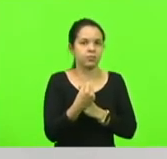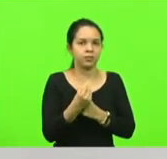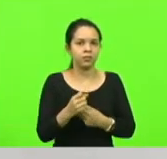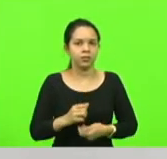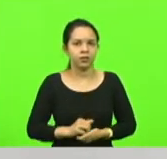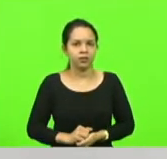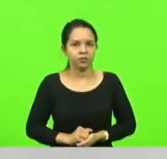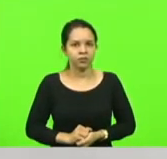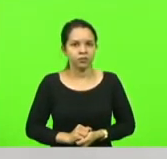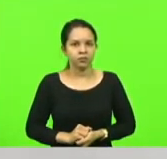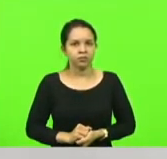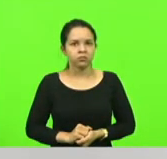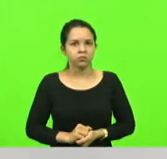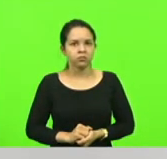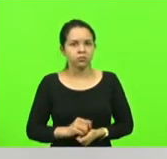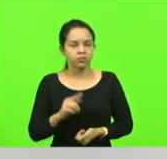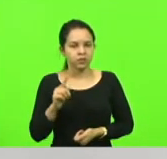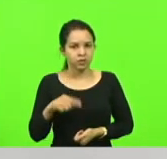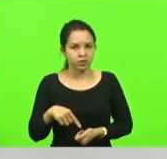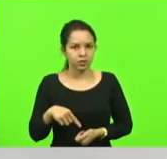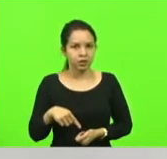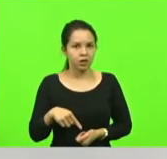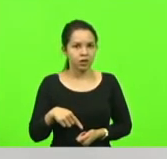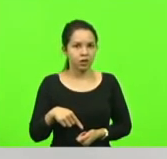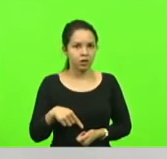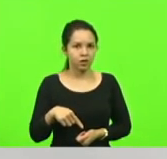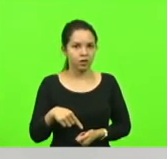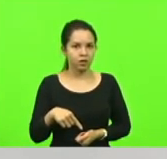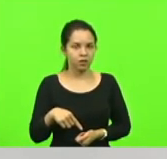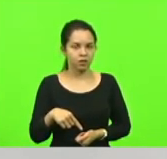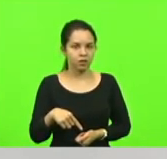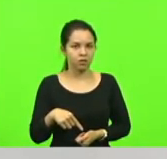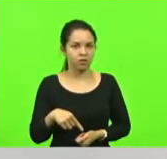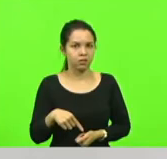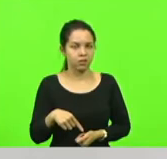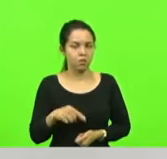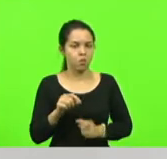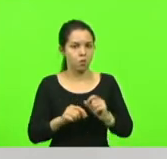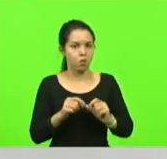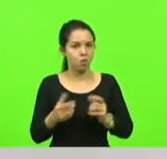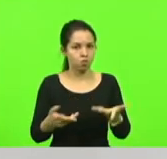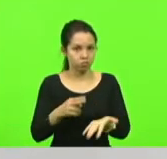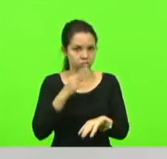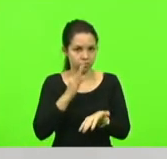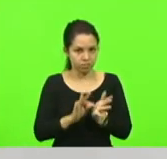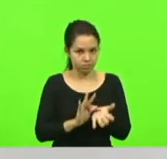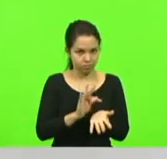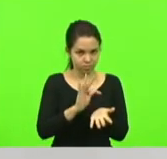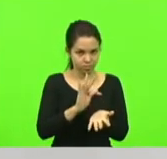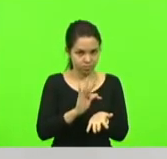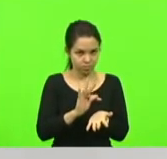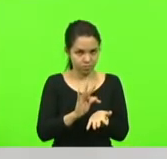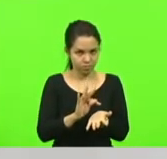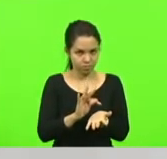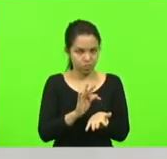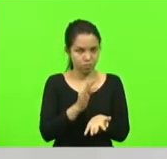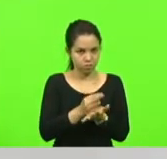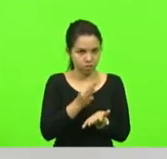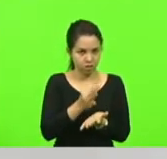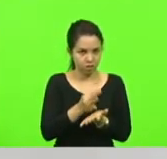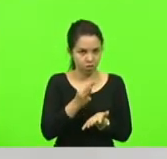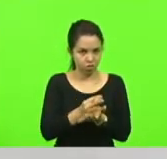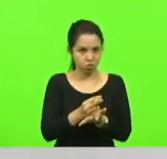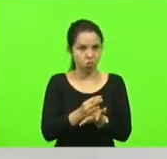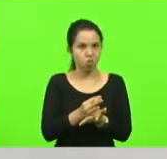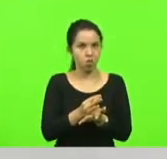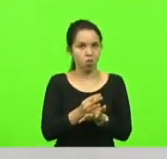No tocante a capacetes, eu recebi aqui um texto hoje de uma associação de fabricantes de capacetes aqui do